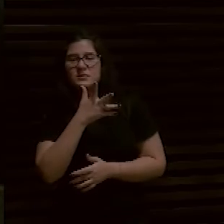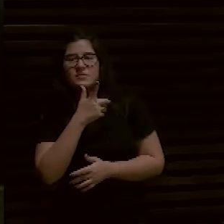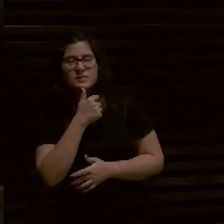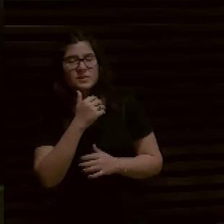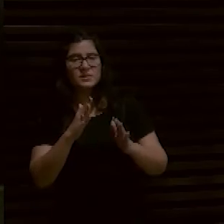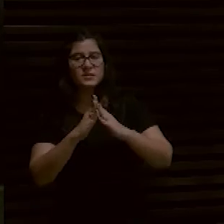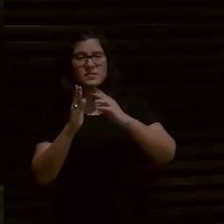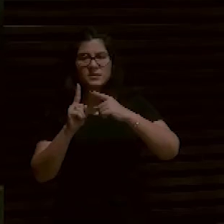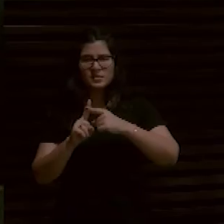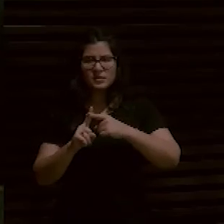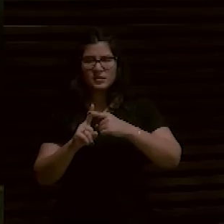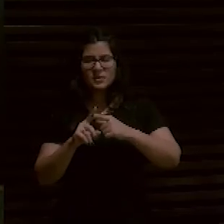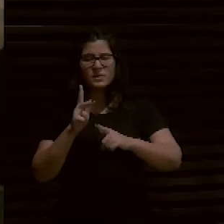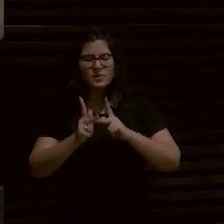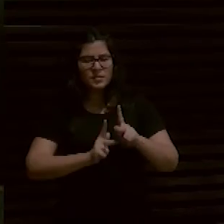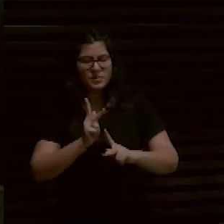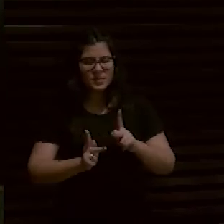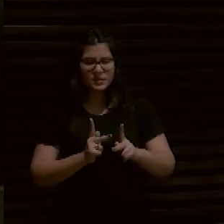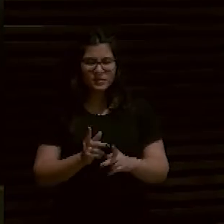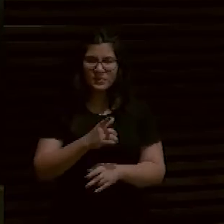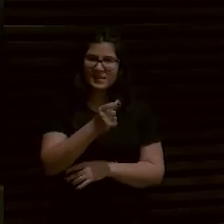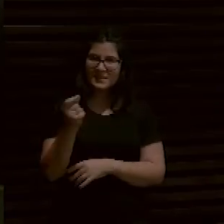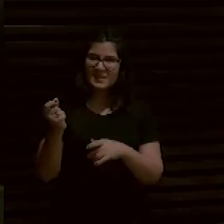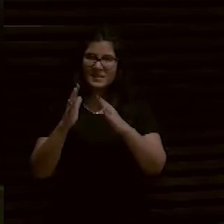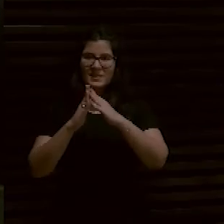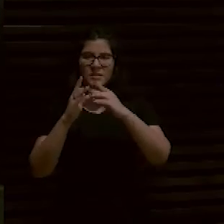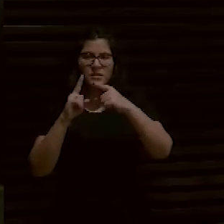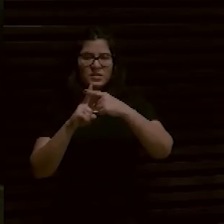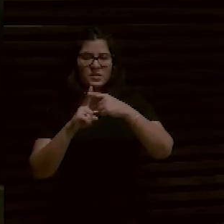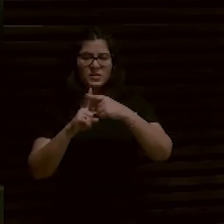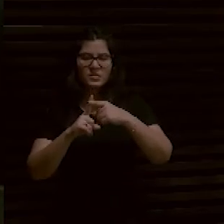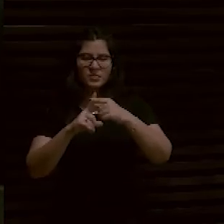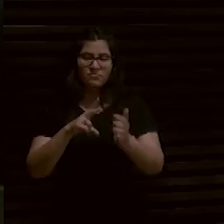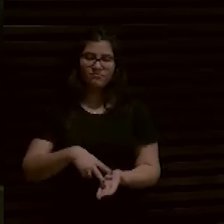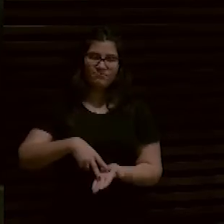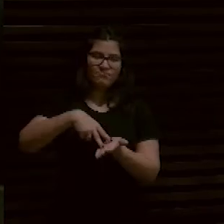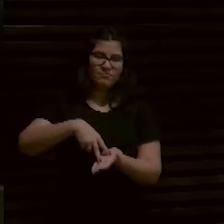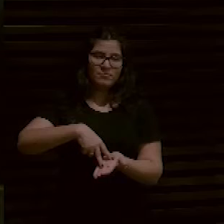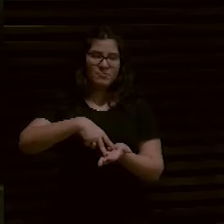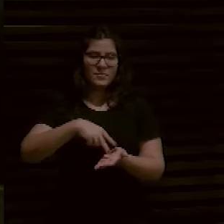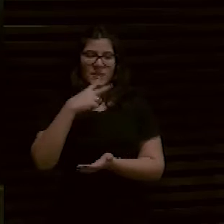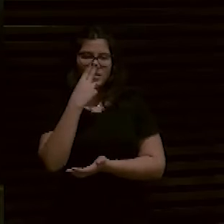banco sai daquele culto empoderado, nele mesmo.